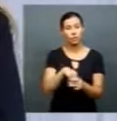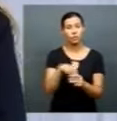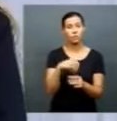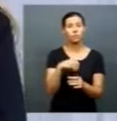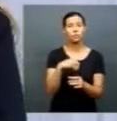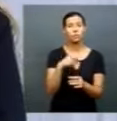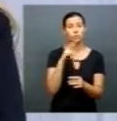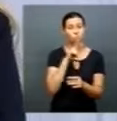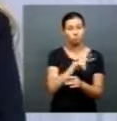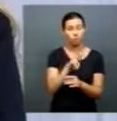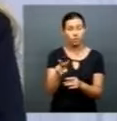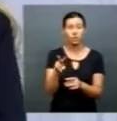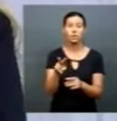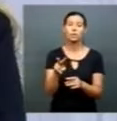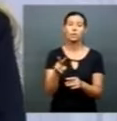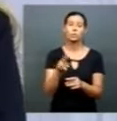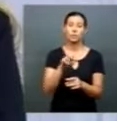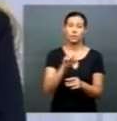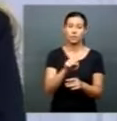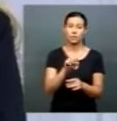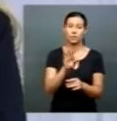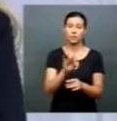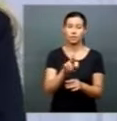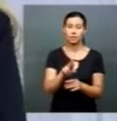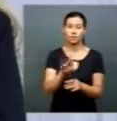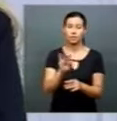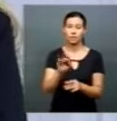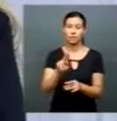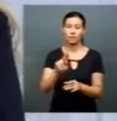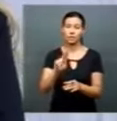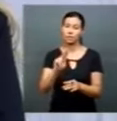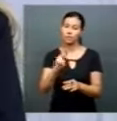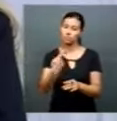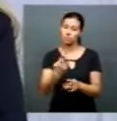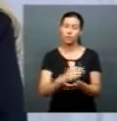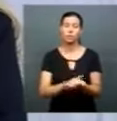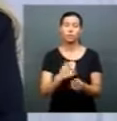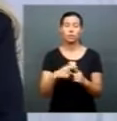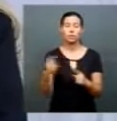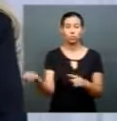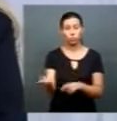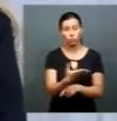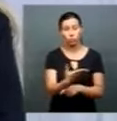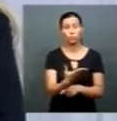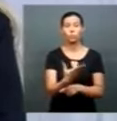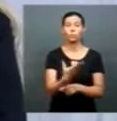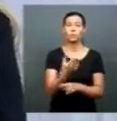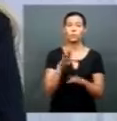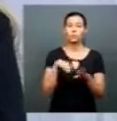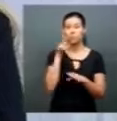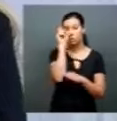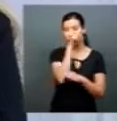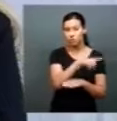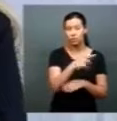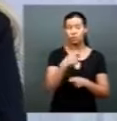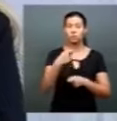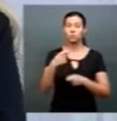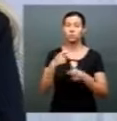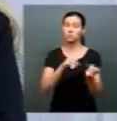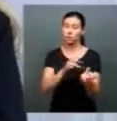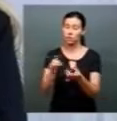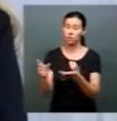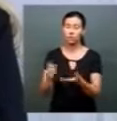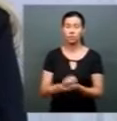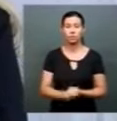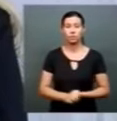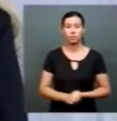como startups, né, porque elas têm essa característica de ter produtos novos, de ter essa dificuldade de colocar os produtos no